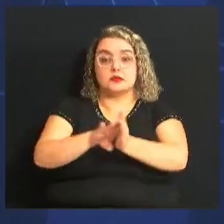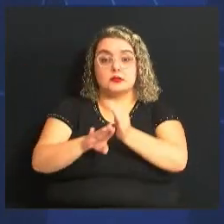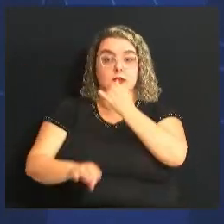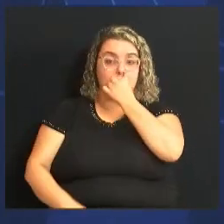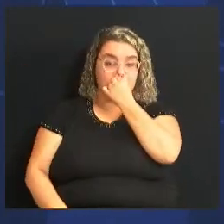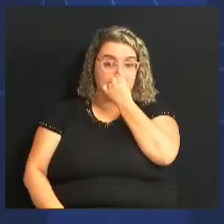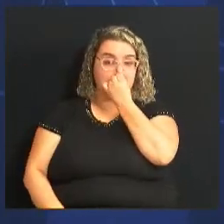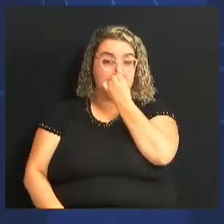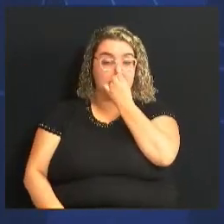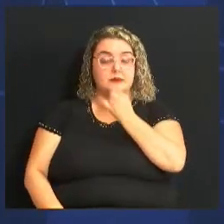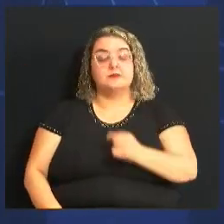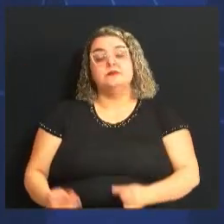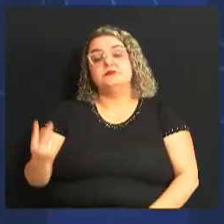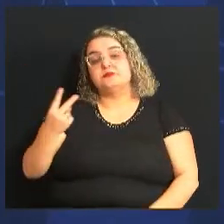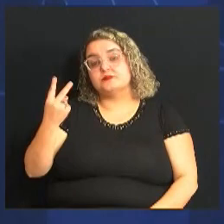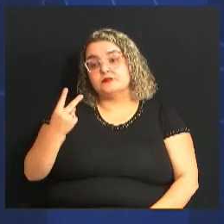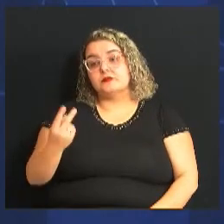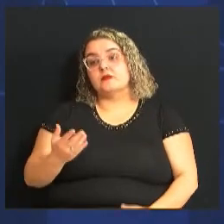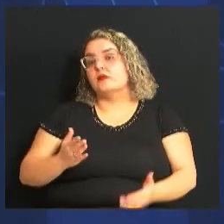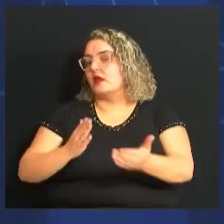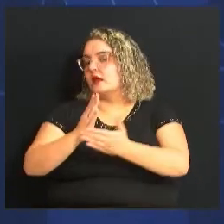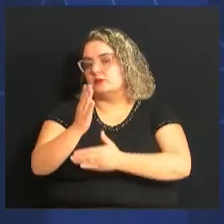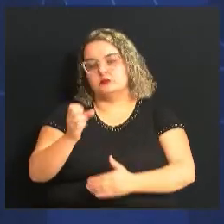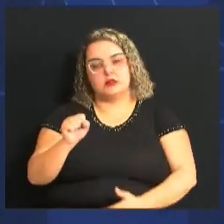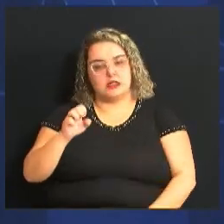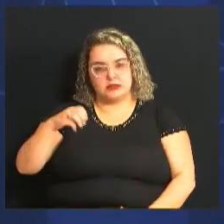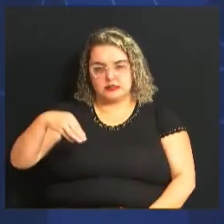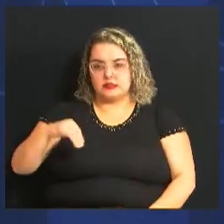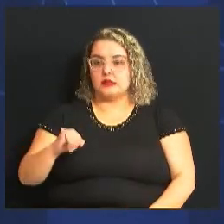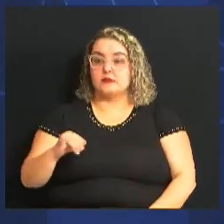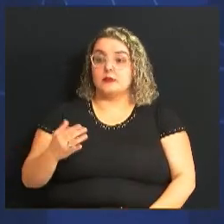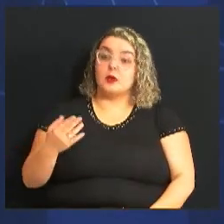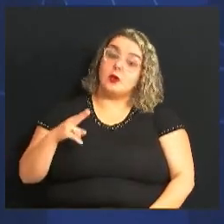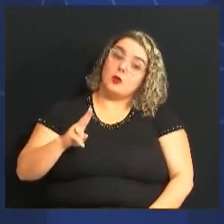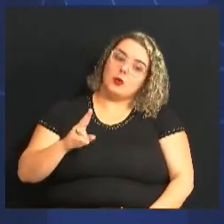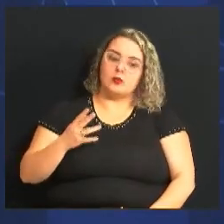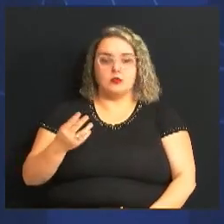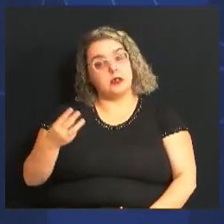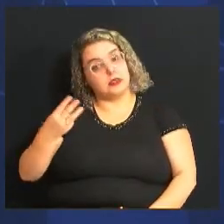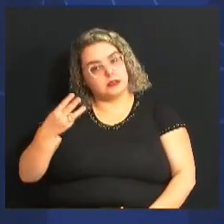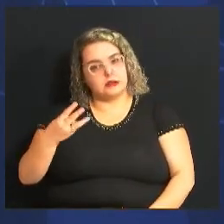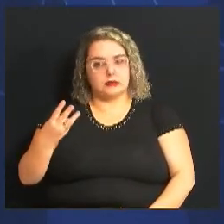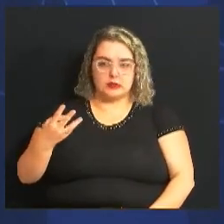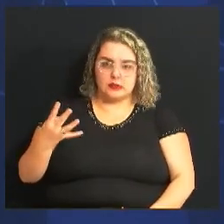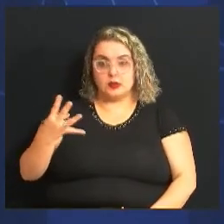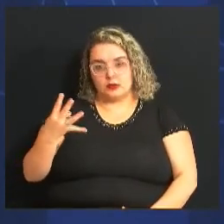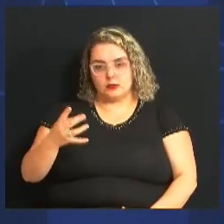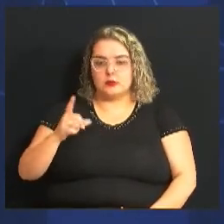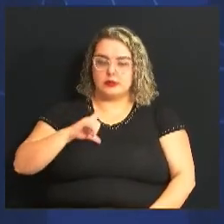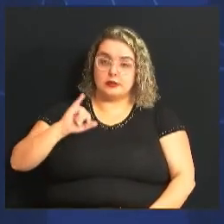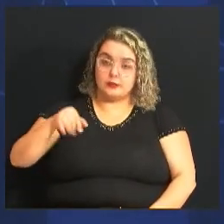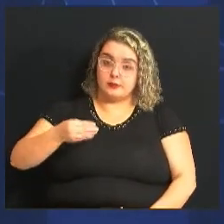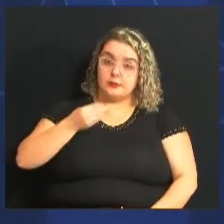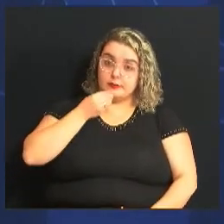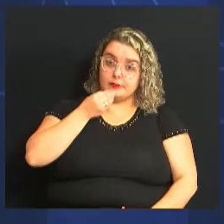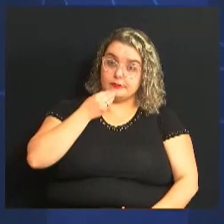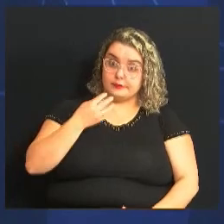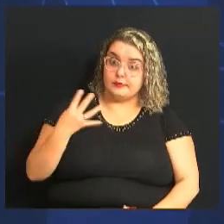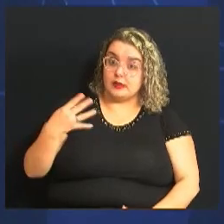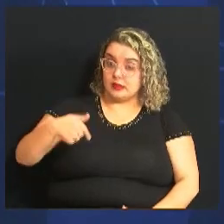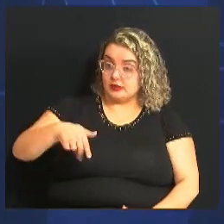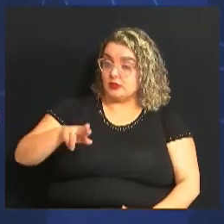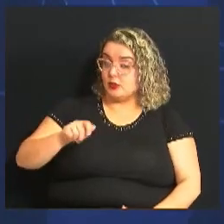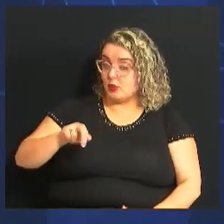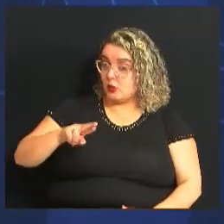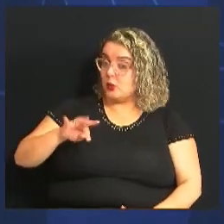2ª colocação e já se classificar direto para a semifinal, ou pelo menos ficar ali em 3º, 4º para ter uma vantagem nestas quartas de